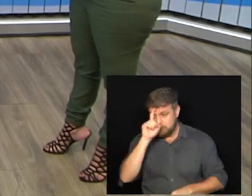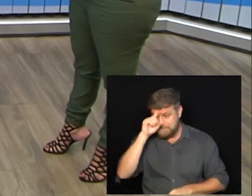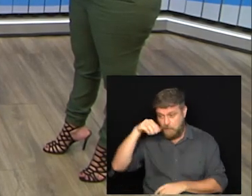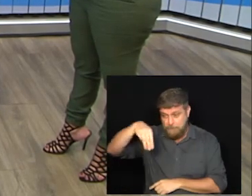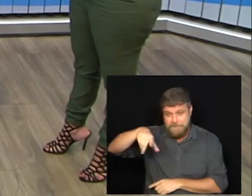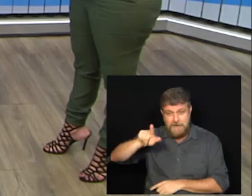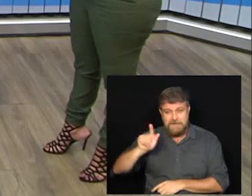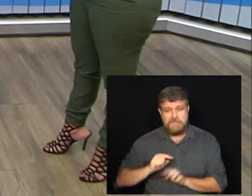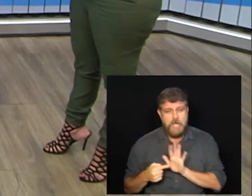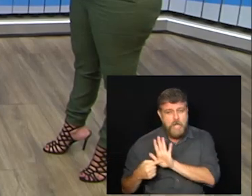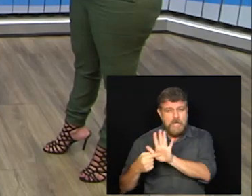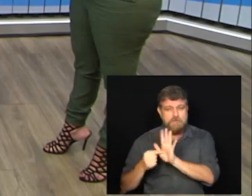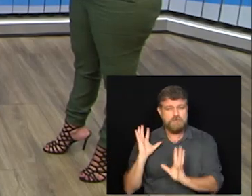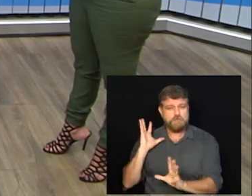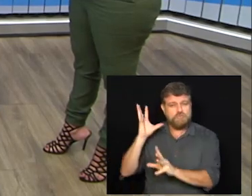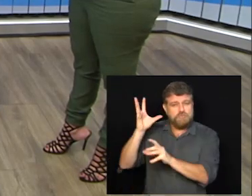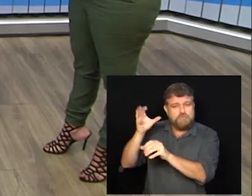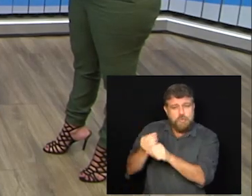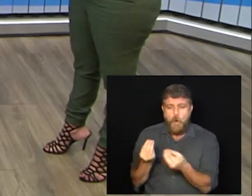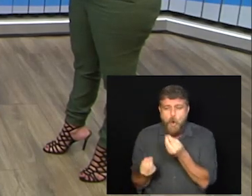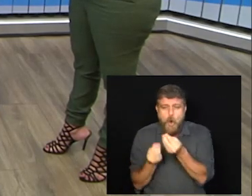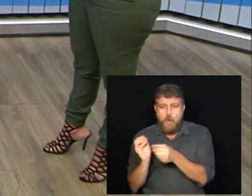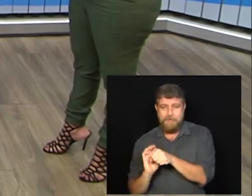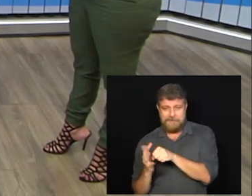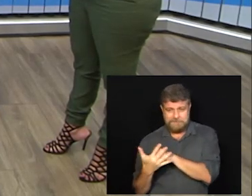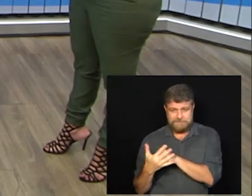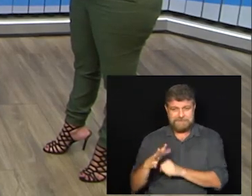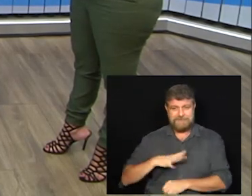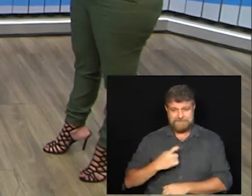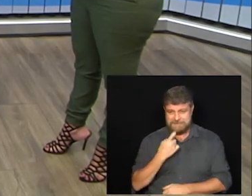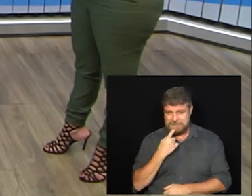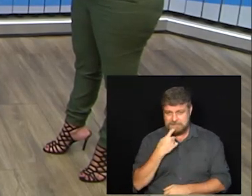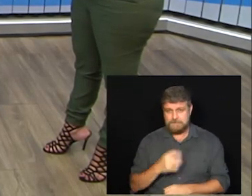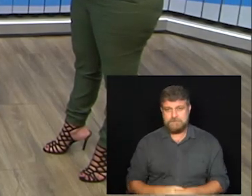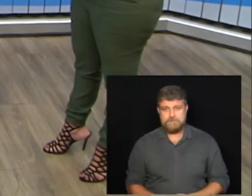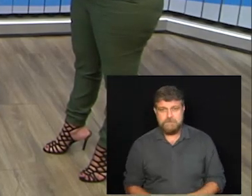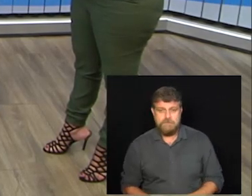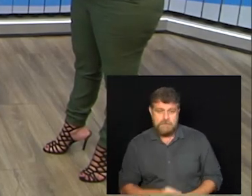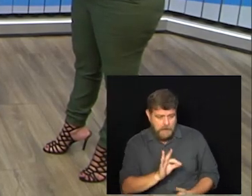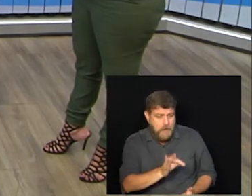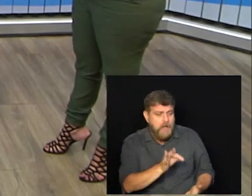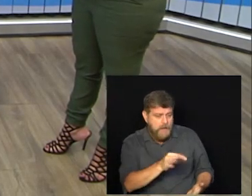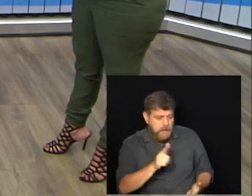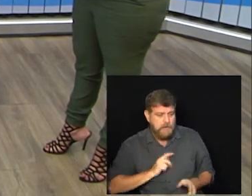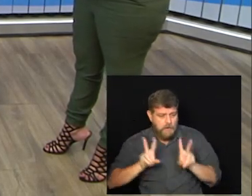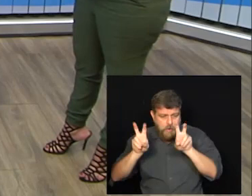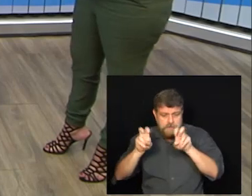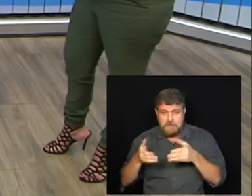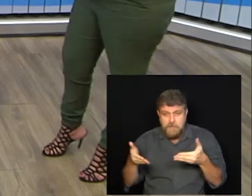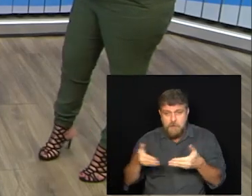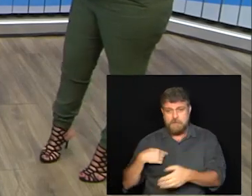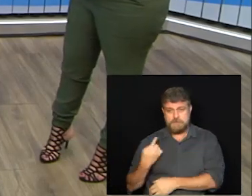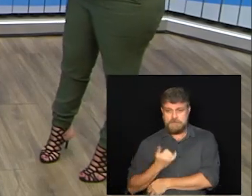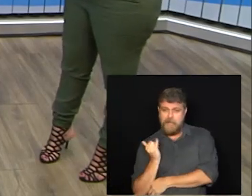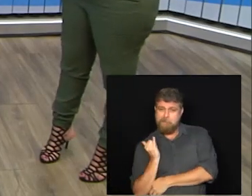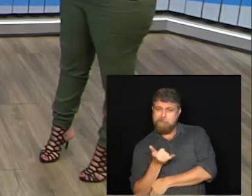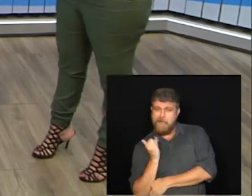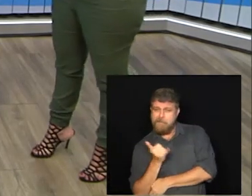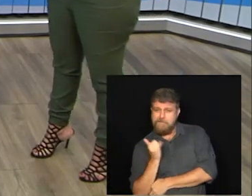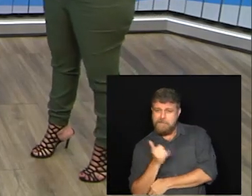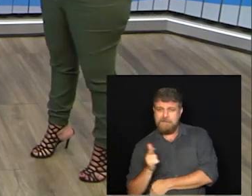um panorama também de como que está a Covid-19 no município, né, Mirna? O tema, a gente falou hoje da votação, mas ele tem